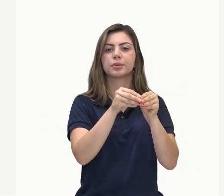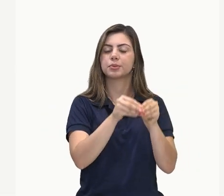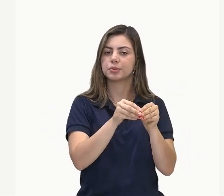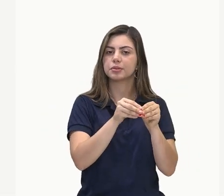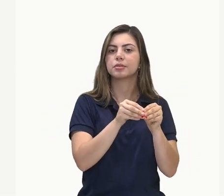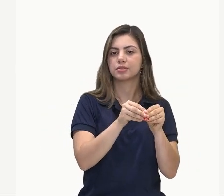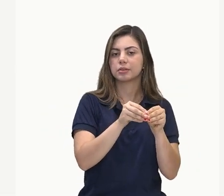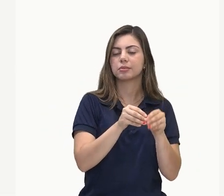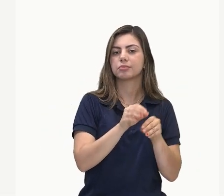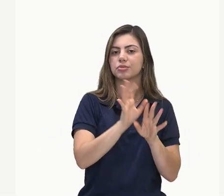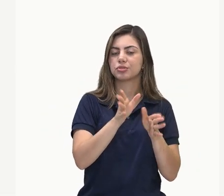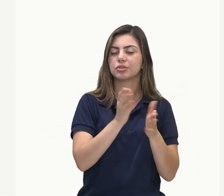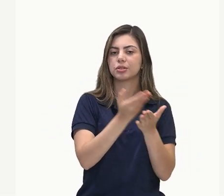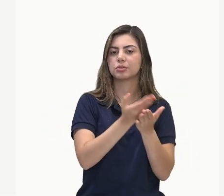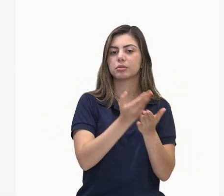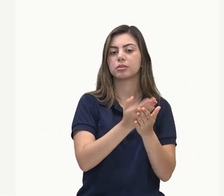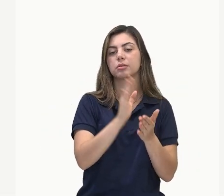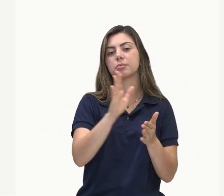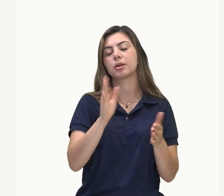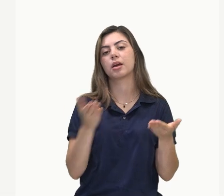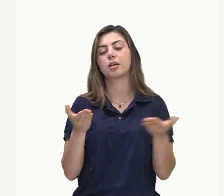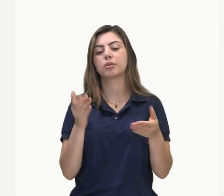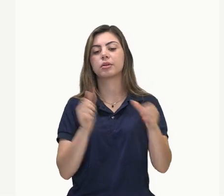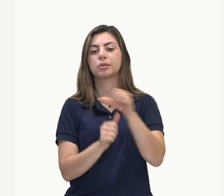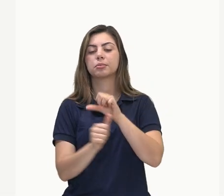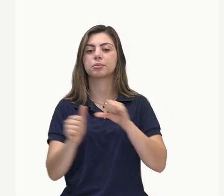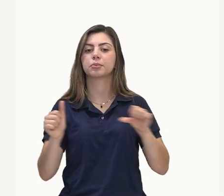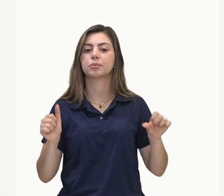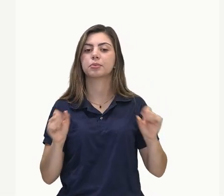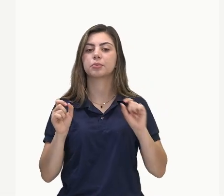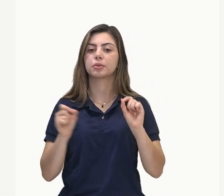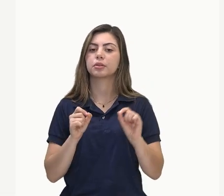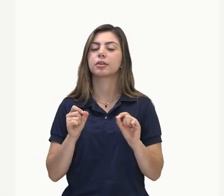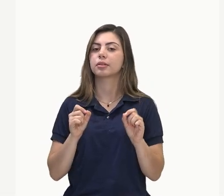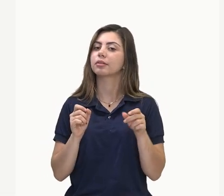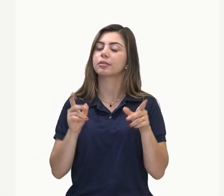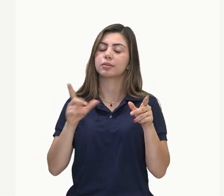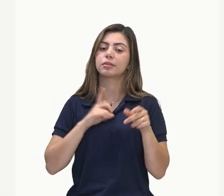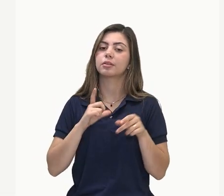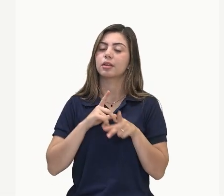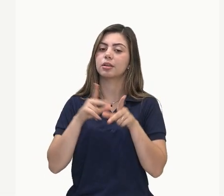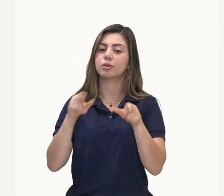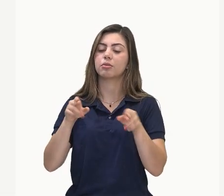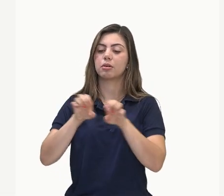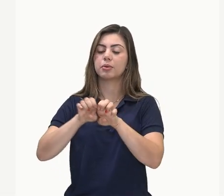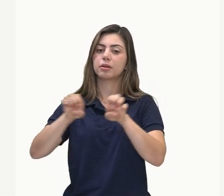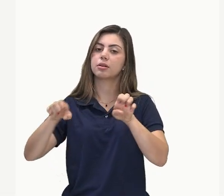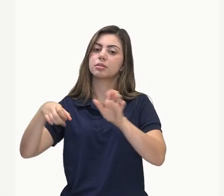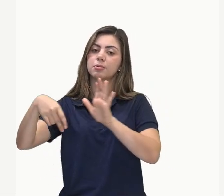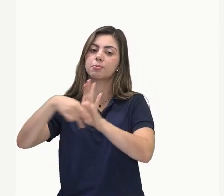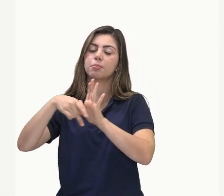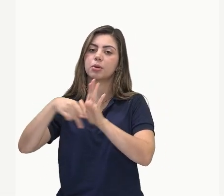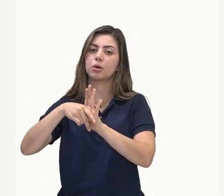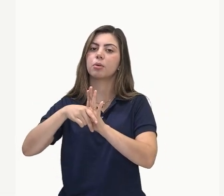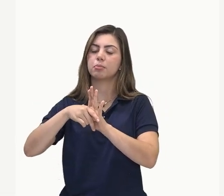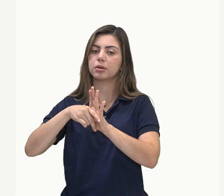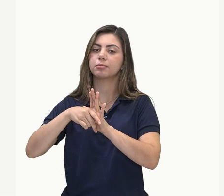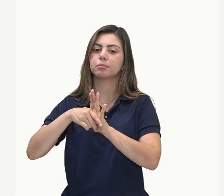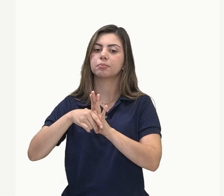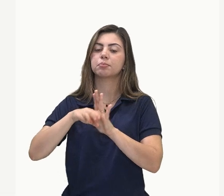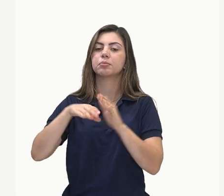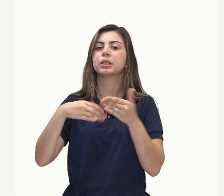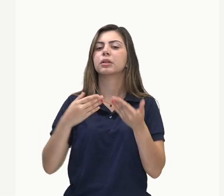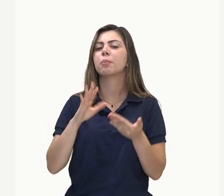forma geral. Na equação da circunferência também vai acontecer isso. Então, a equação reduzida